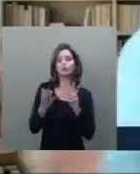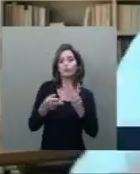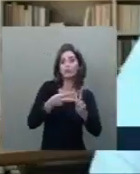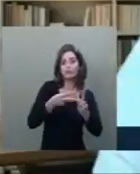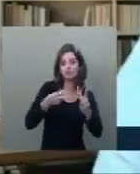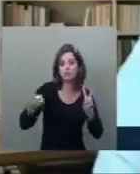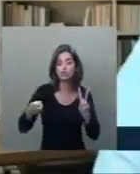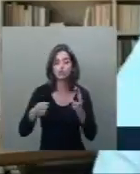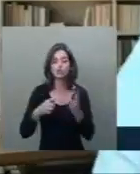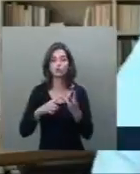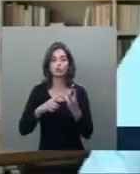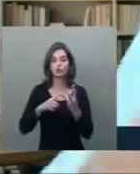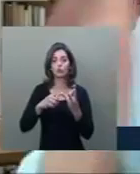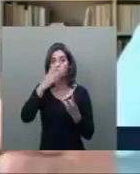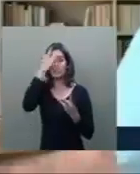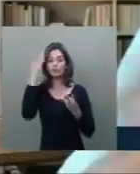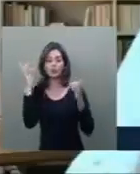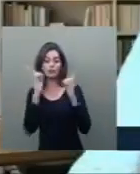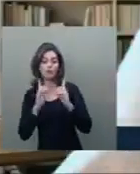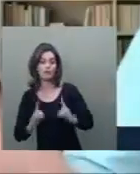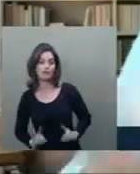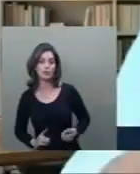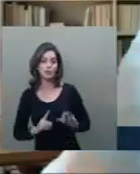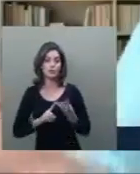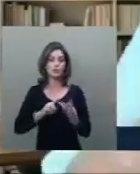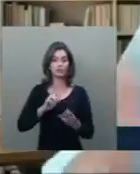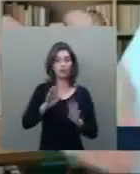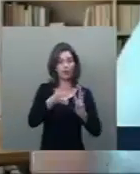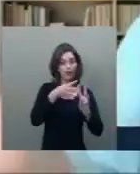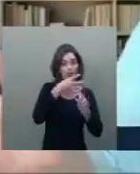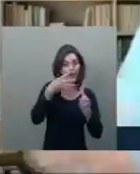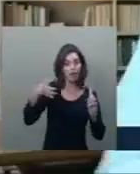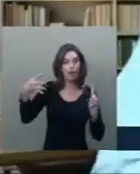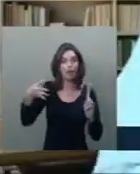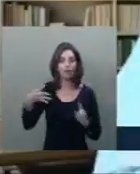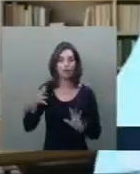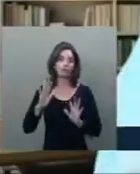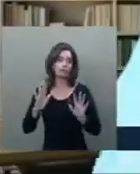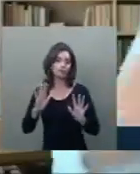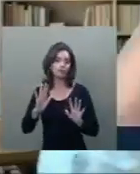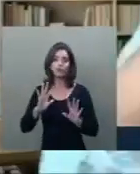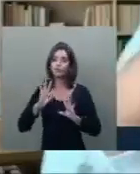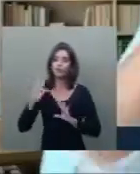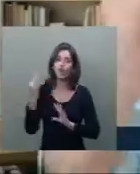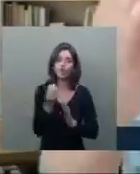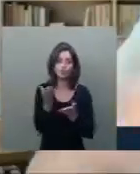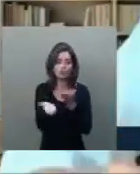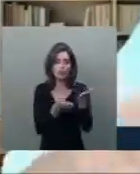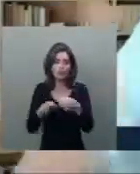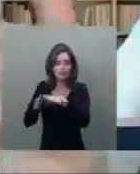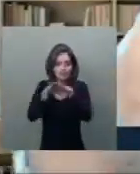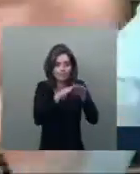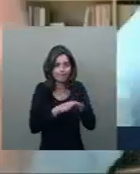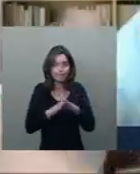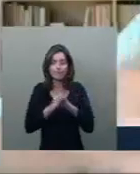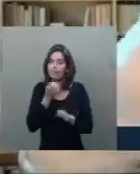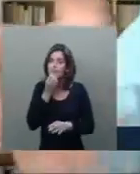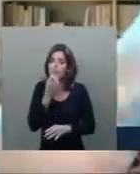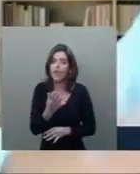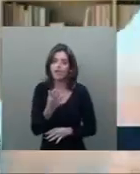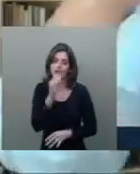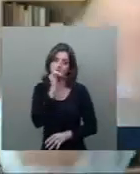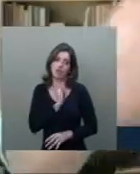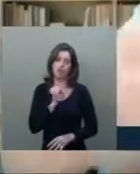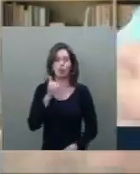tratados decentemente, que a mulher não tenha um salário menor que o homem só porque é mulher. Olha esse PL 130, tanto nós brigamos